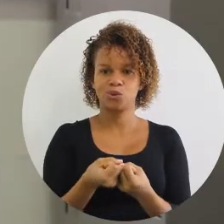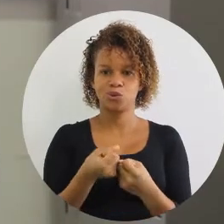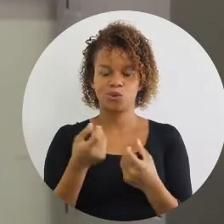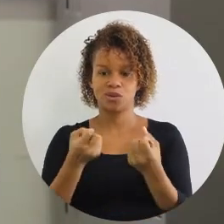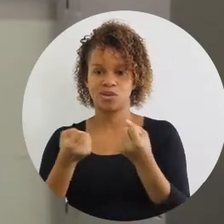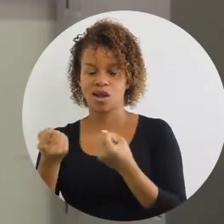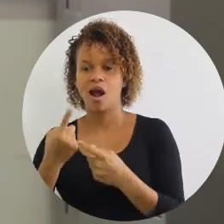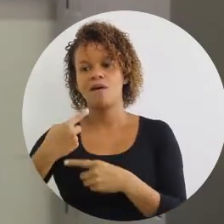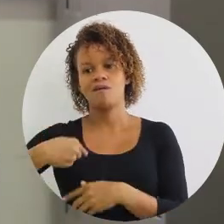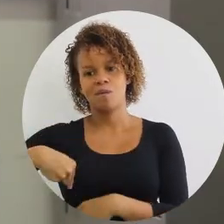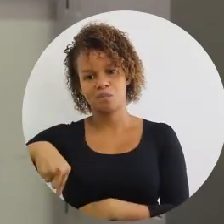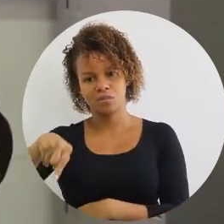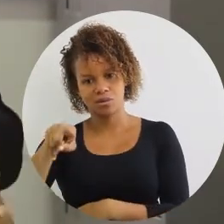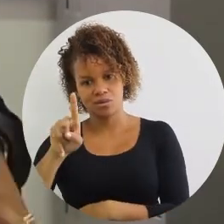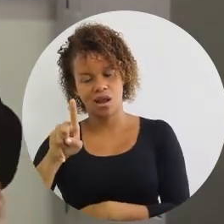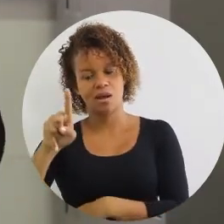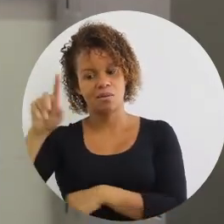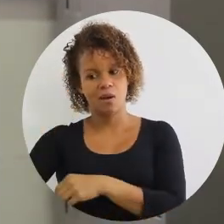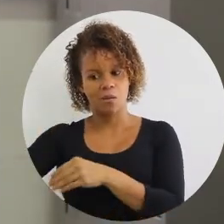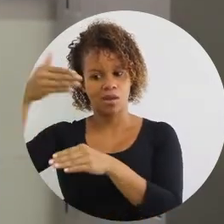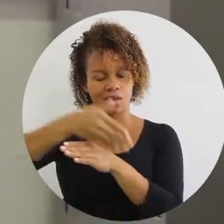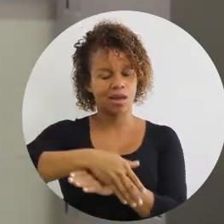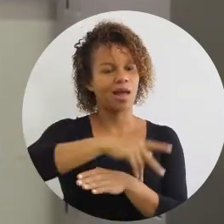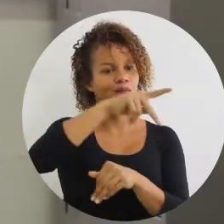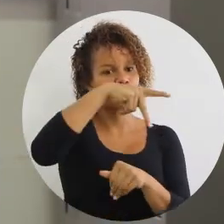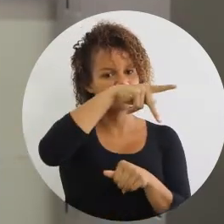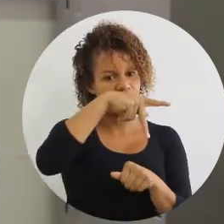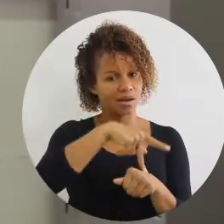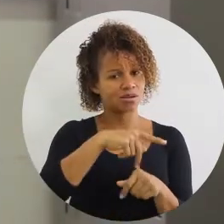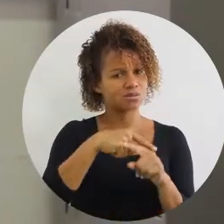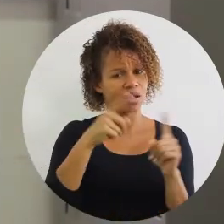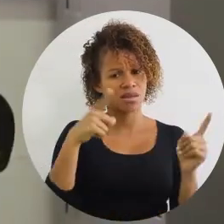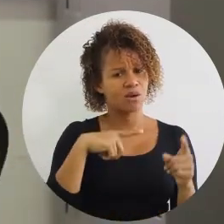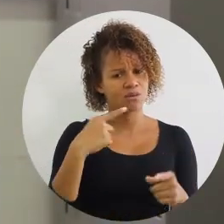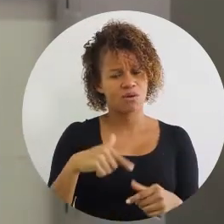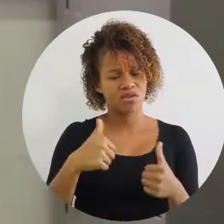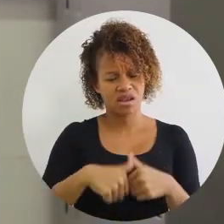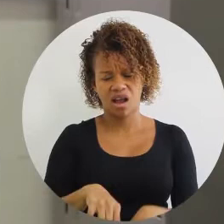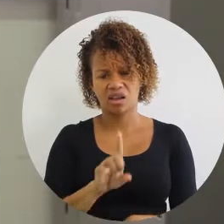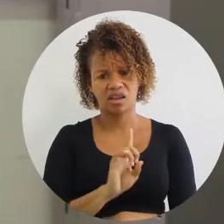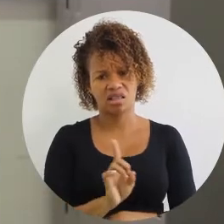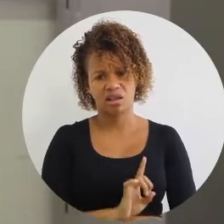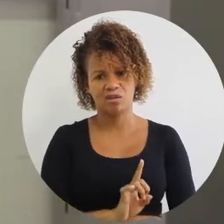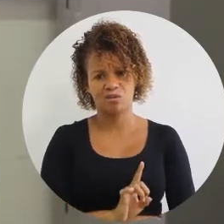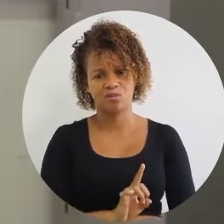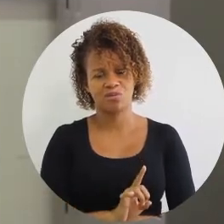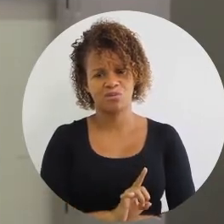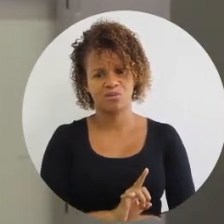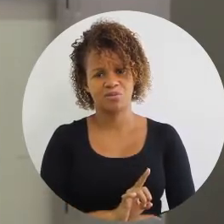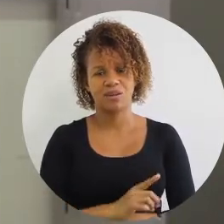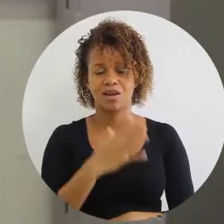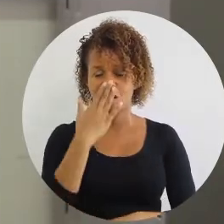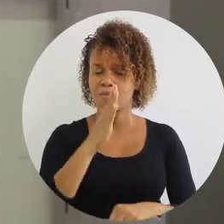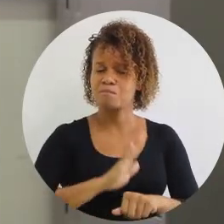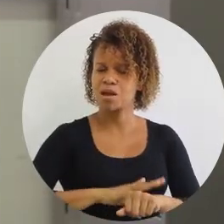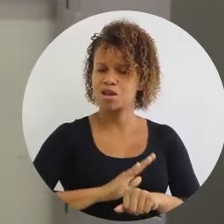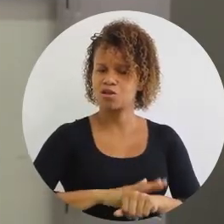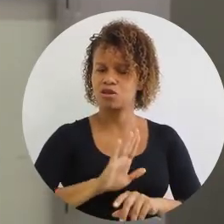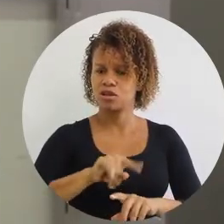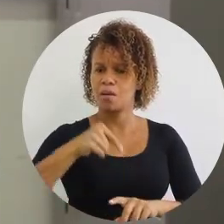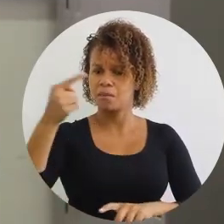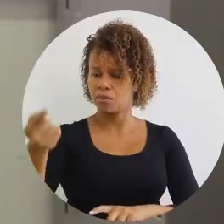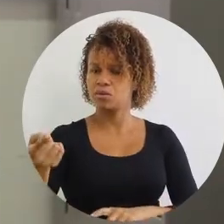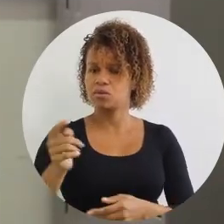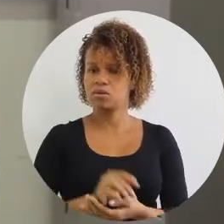vão passar para o Brasil, vão entrar no país, mas não vão ficar aqui, vão ficar por um determinado período e depois eles